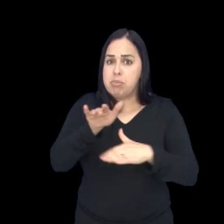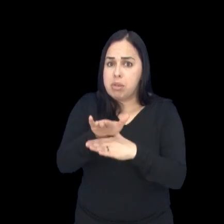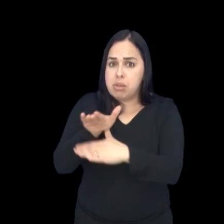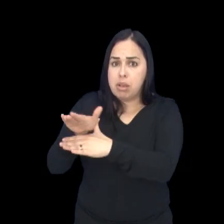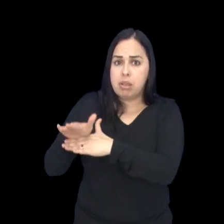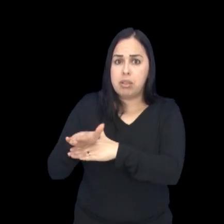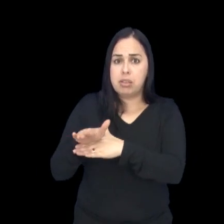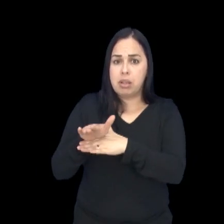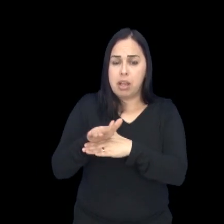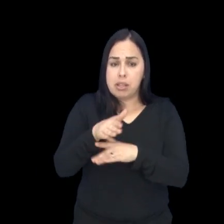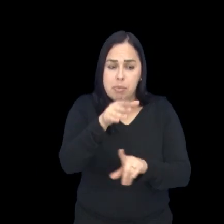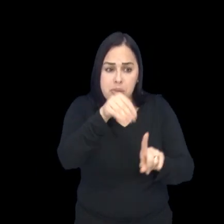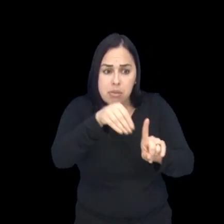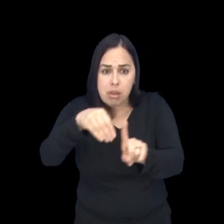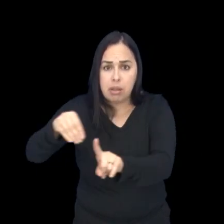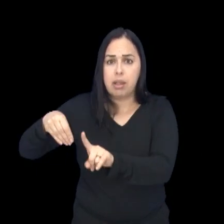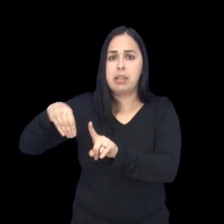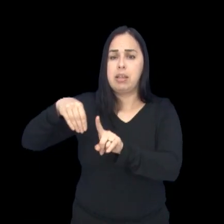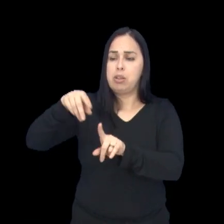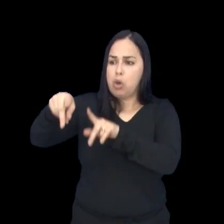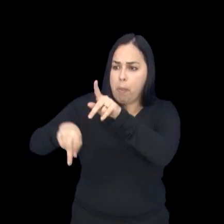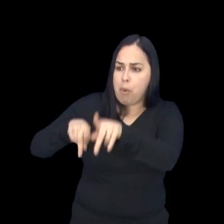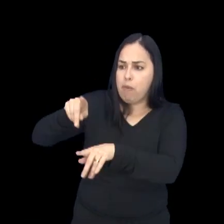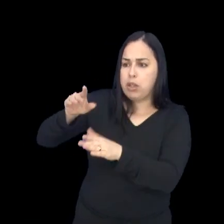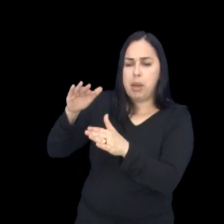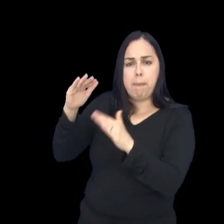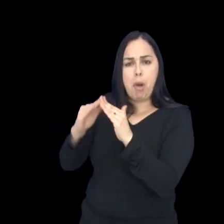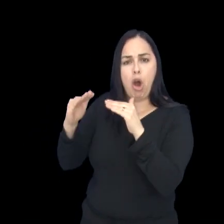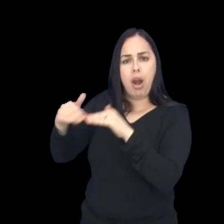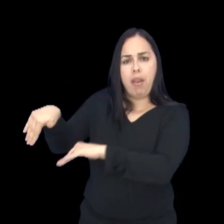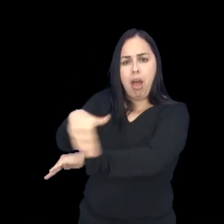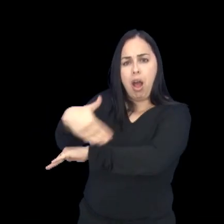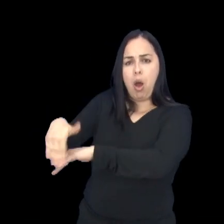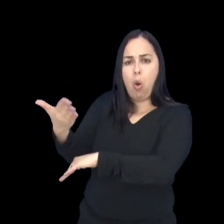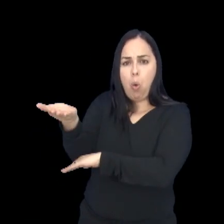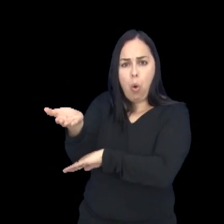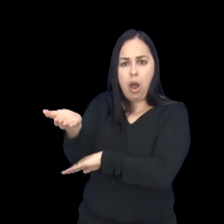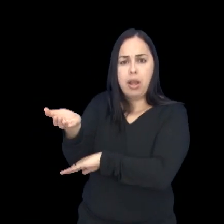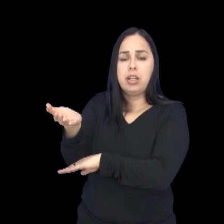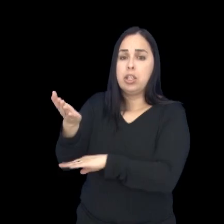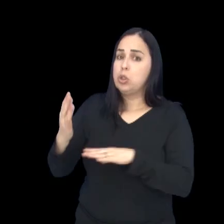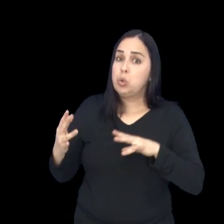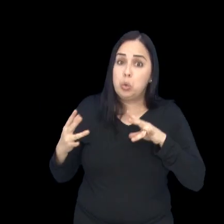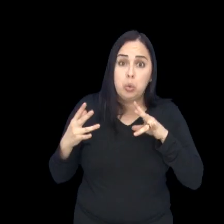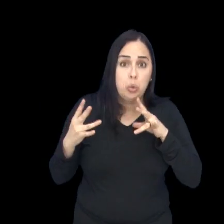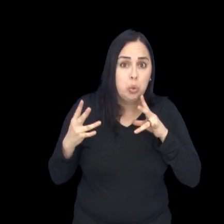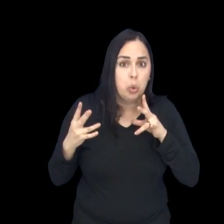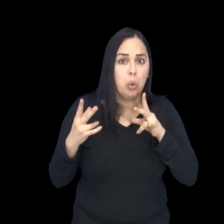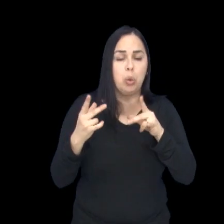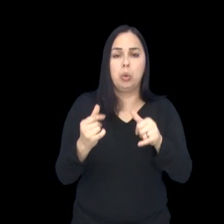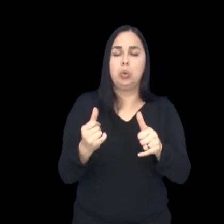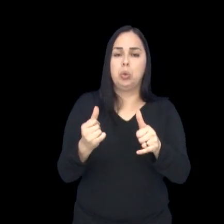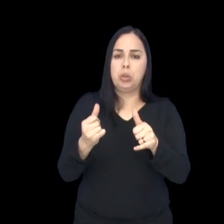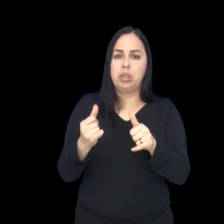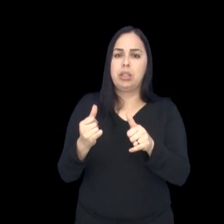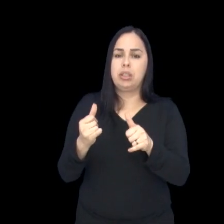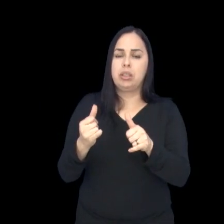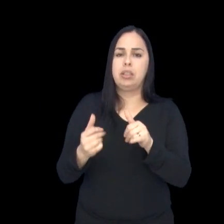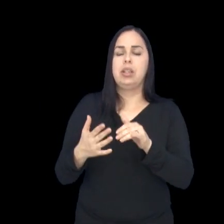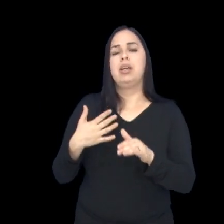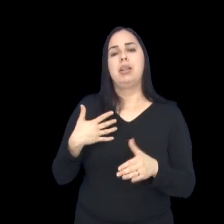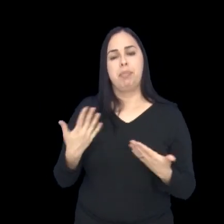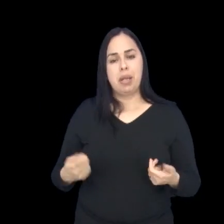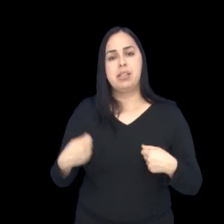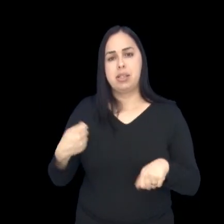nossos vulneráveis, ajudar nossa população de rua, toda e qualquer medida, independente da sua origem, desde que não